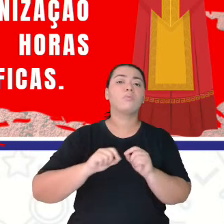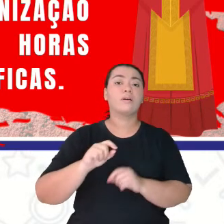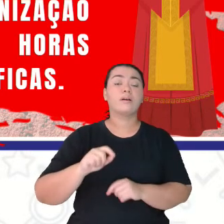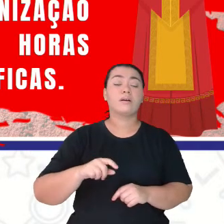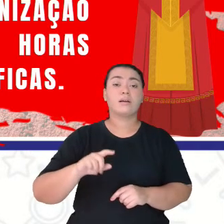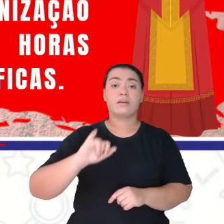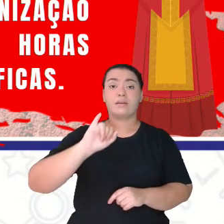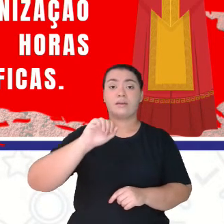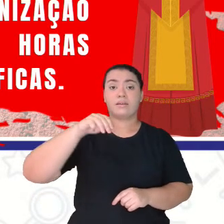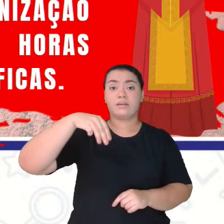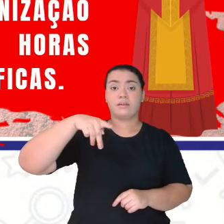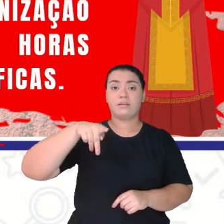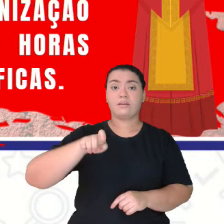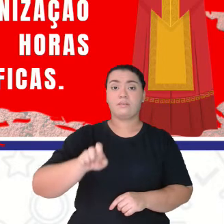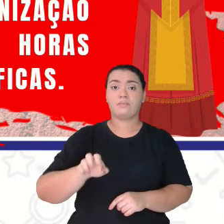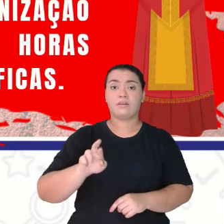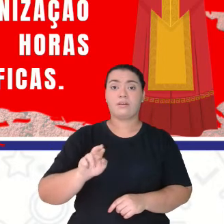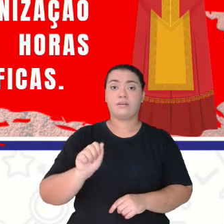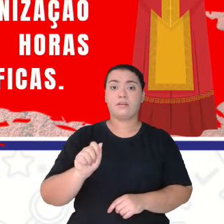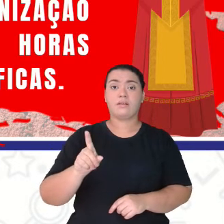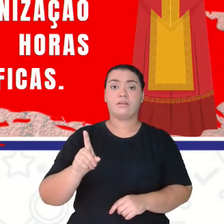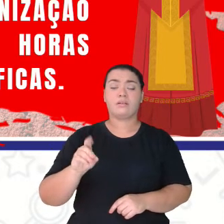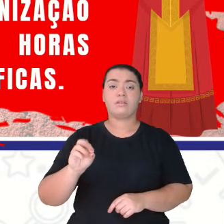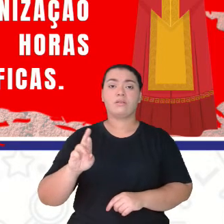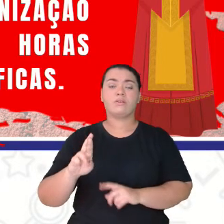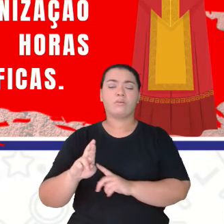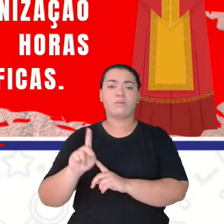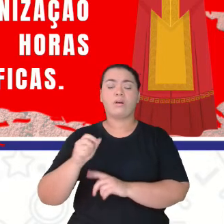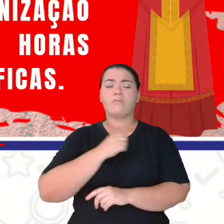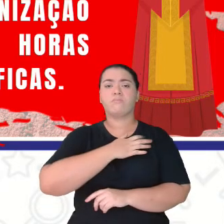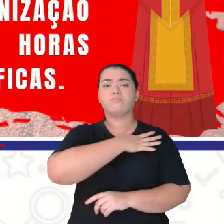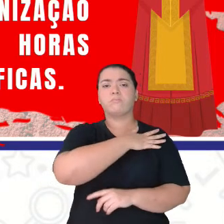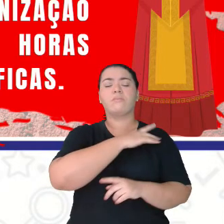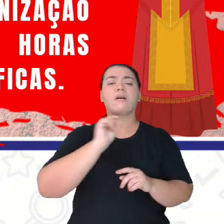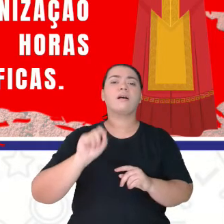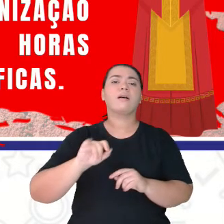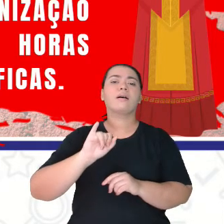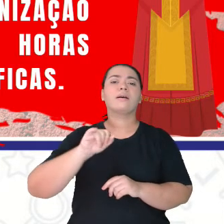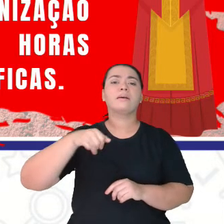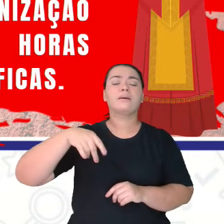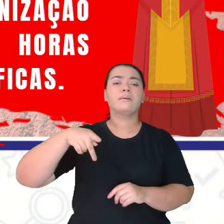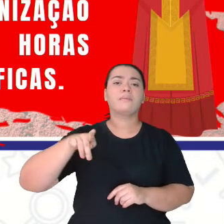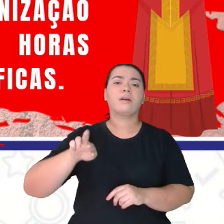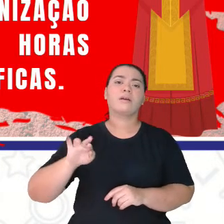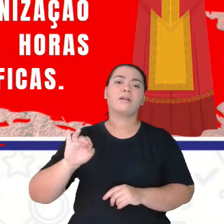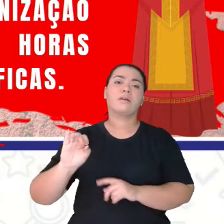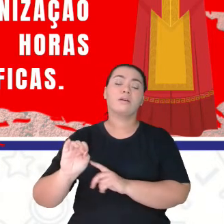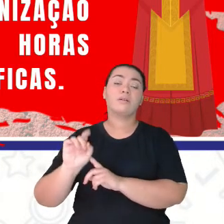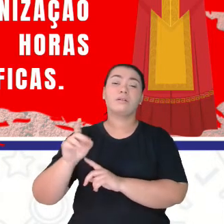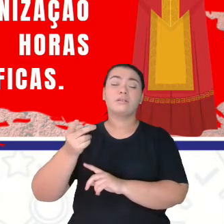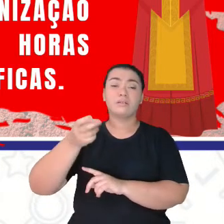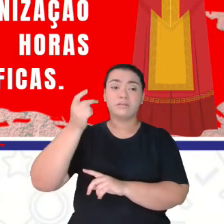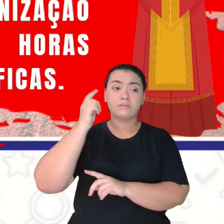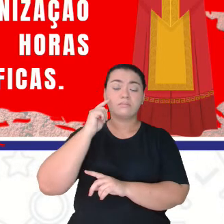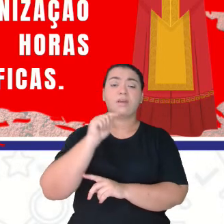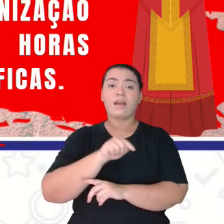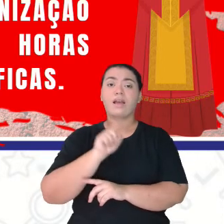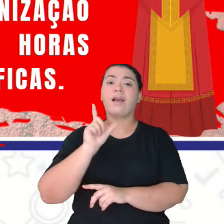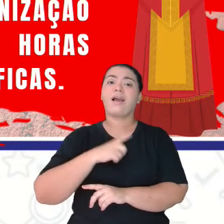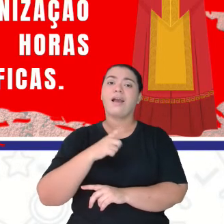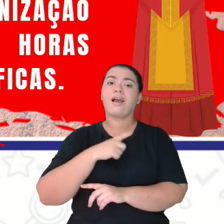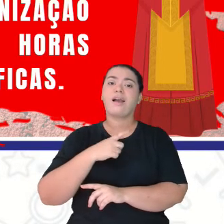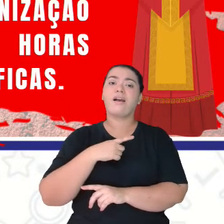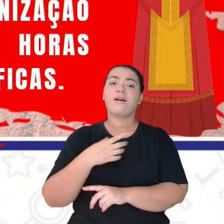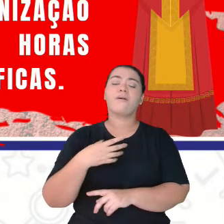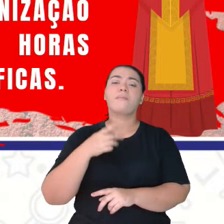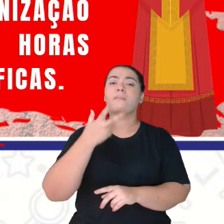imperador. Então existia um camarada lá, né, o imperador, que era considerado aí, ó, pelos chineses antigos como filhos